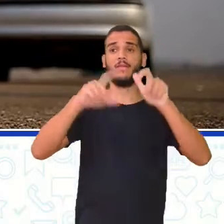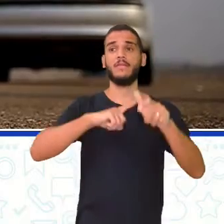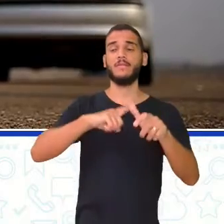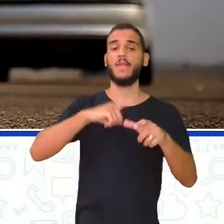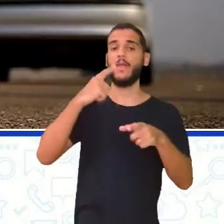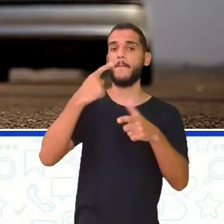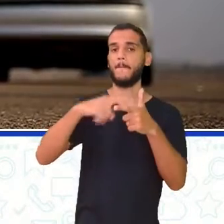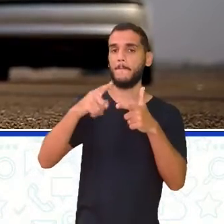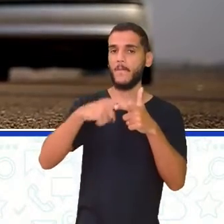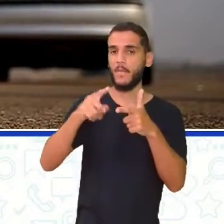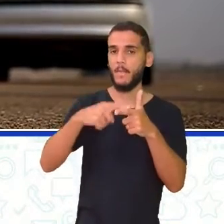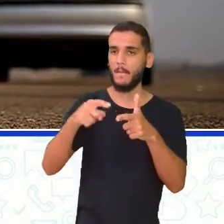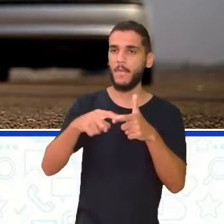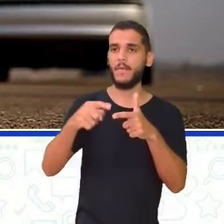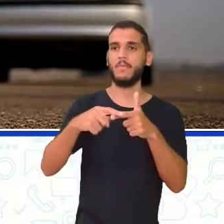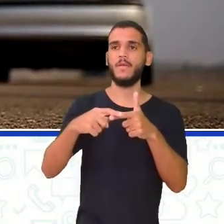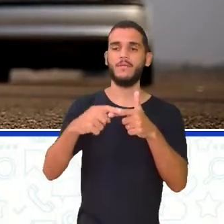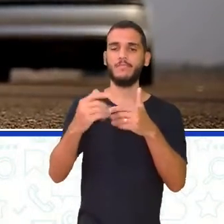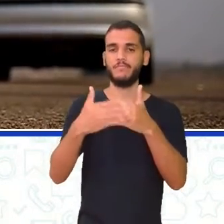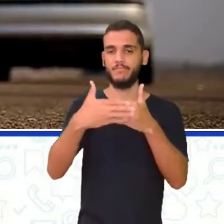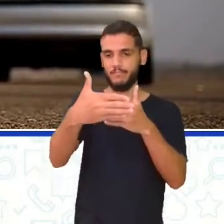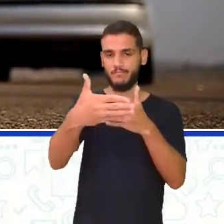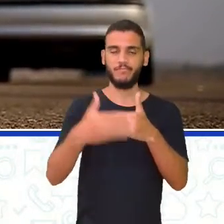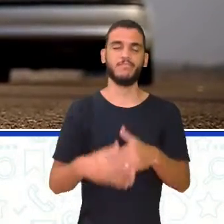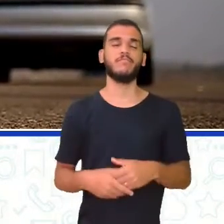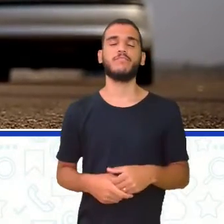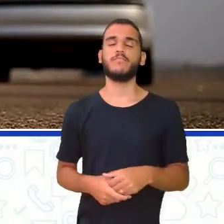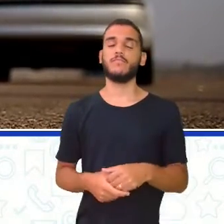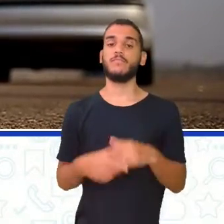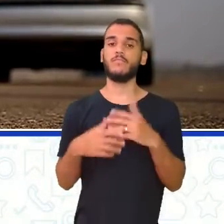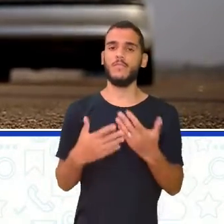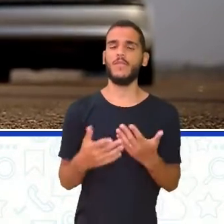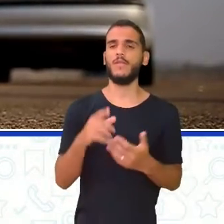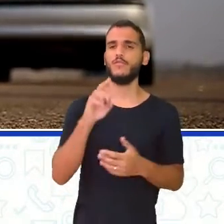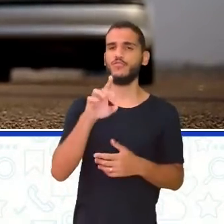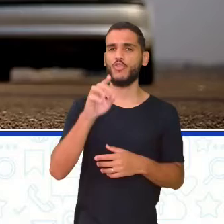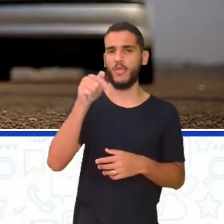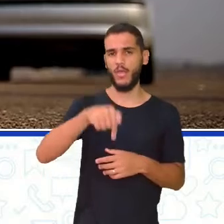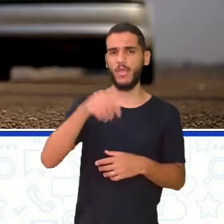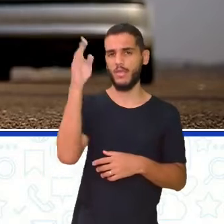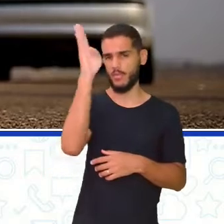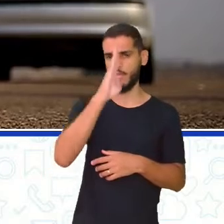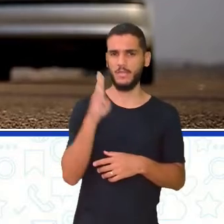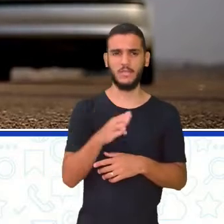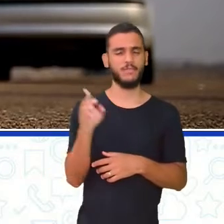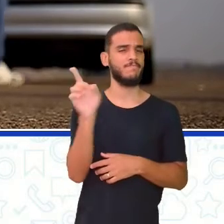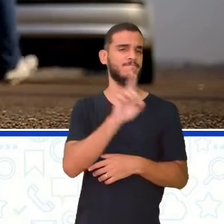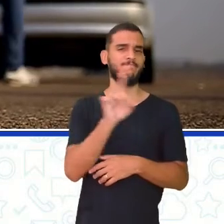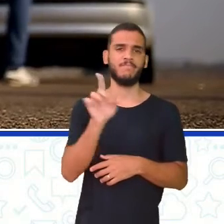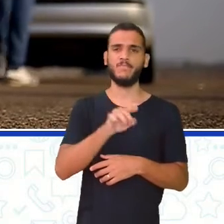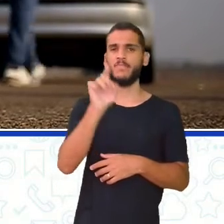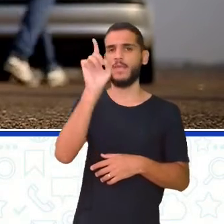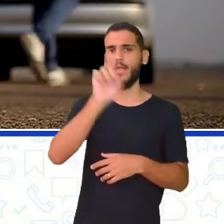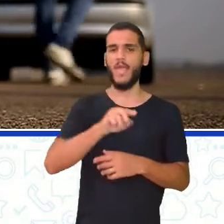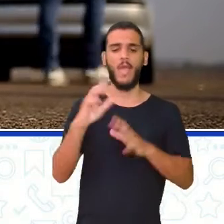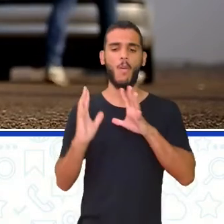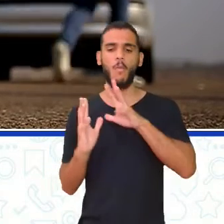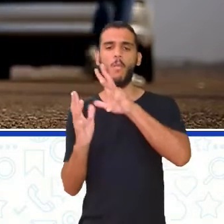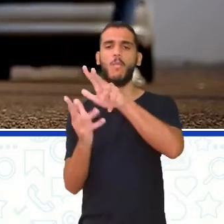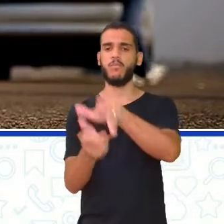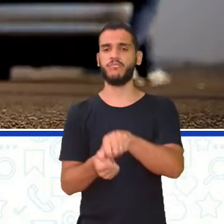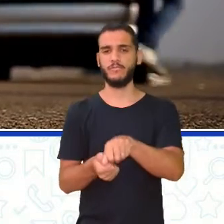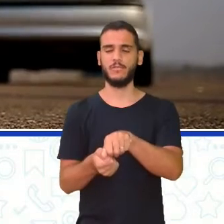que tem um carro com problema à frente. Isso, gente, não é só no Brasil. Isso é uma coisa